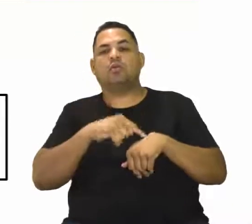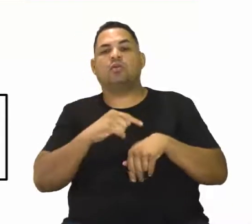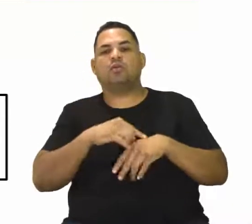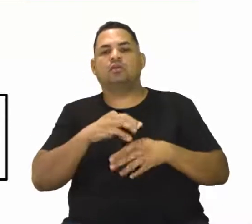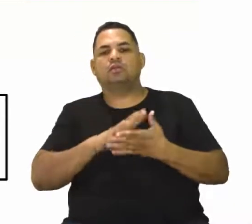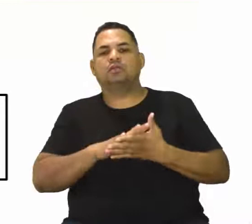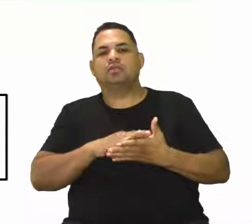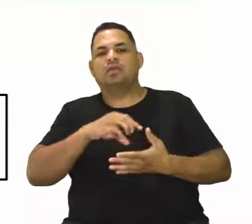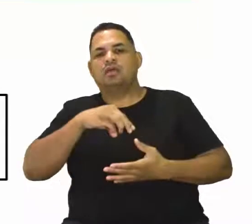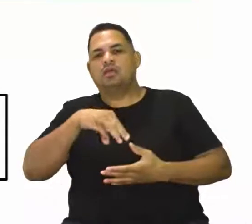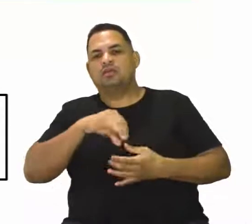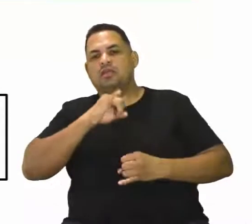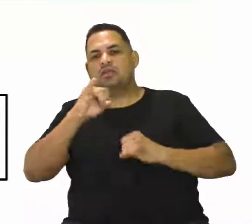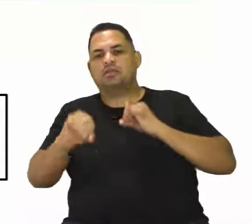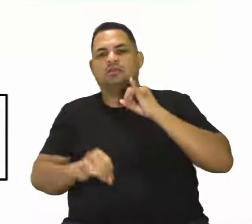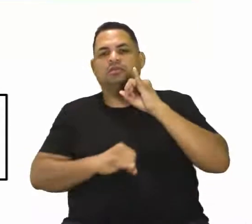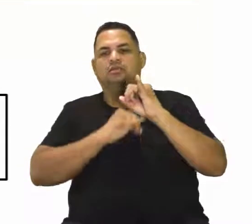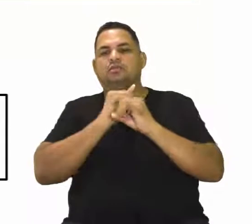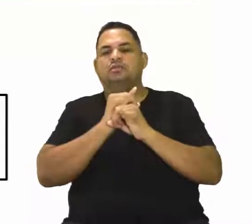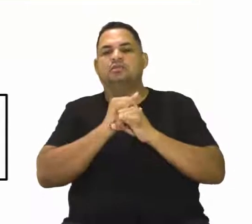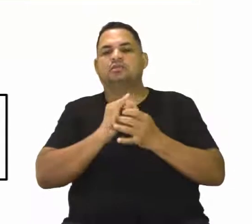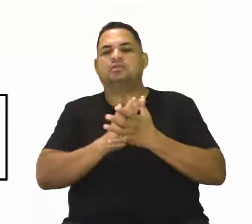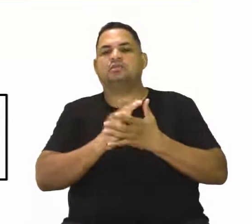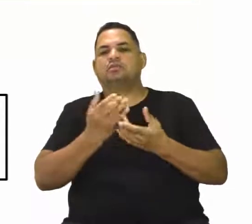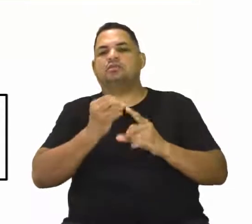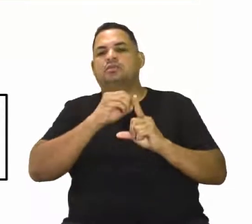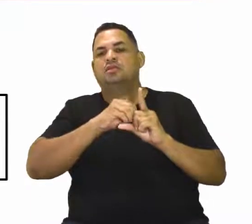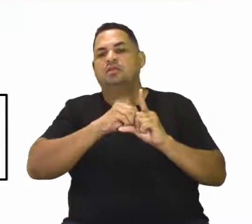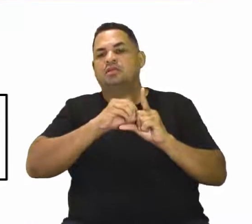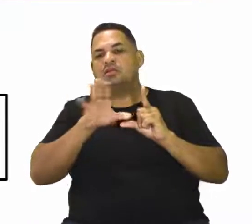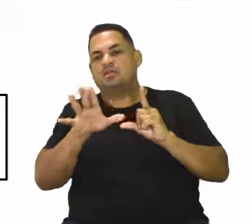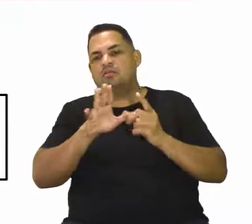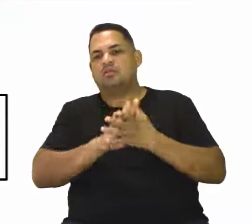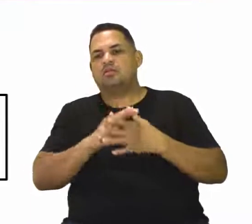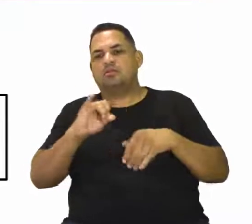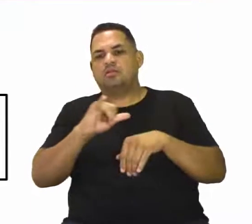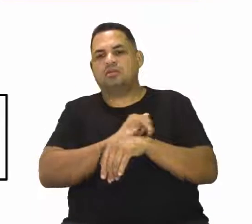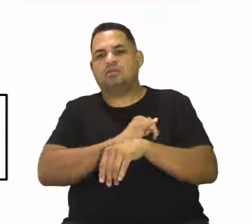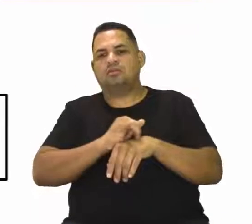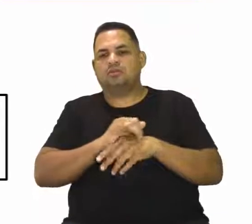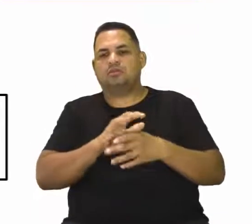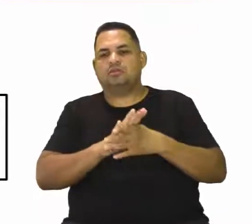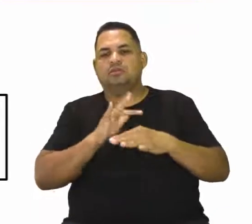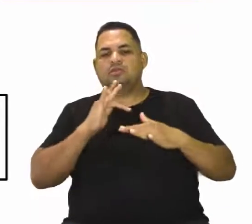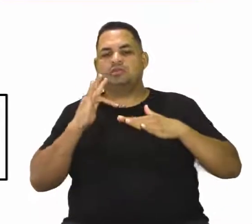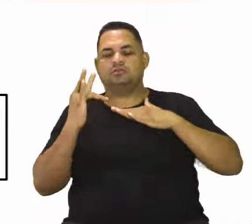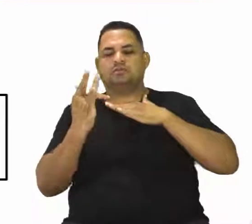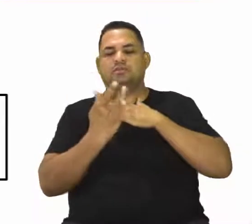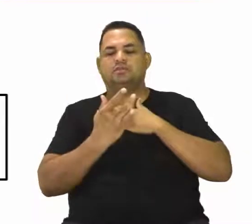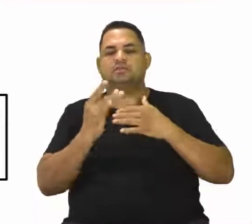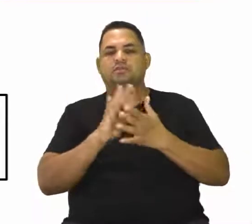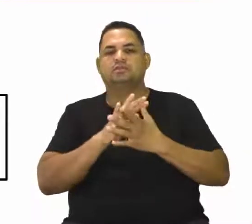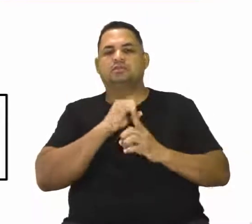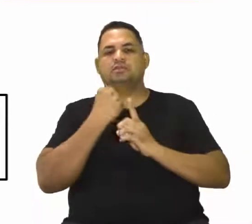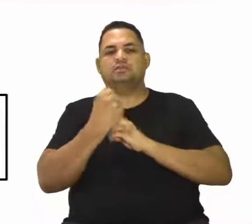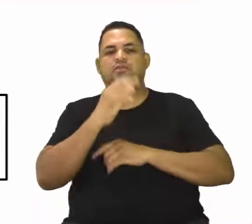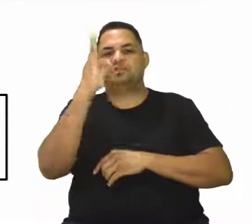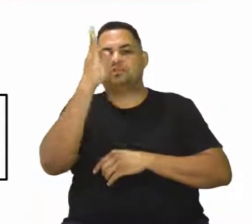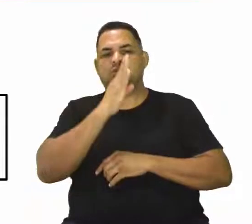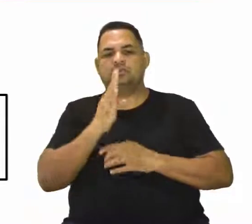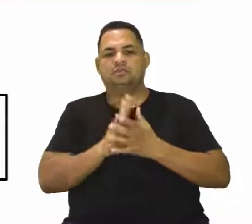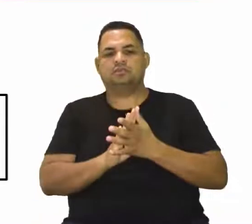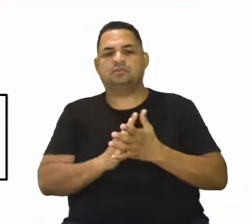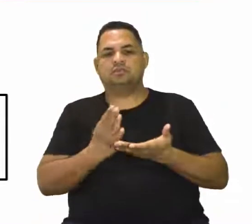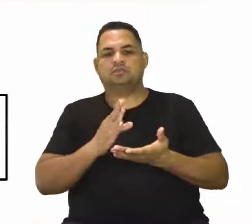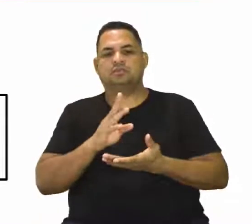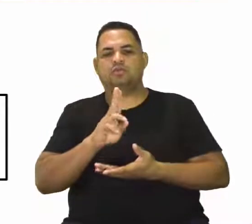na web E aí myblog no YouTube e também nas redes sociais e no Brasil a